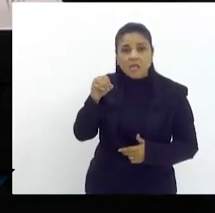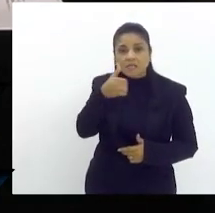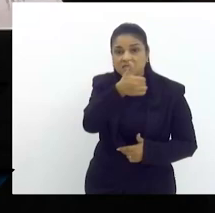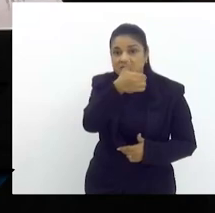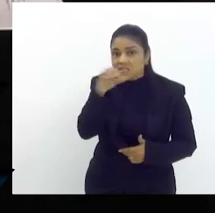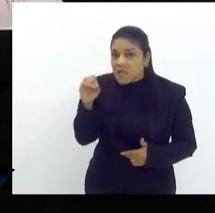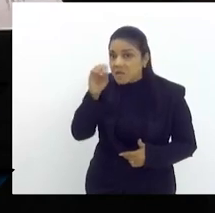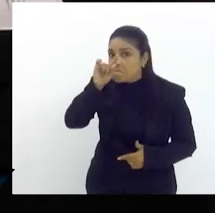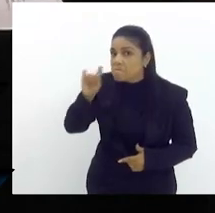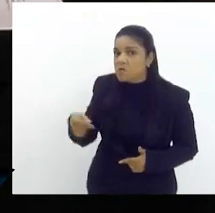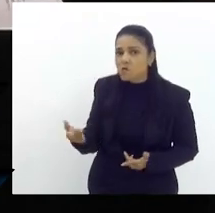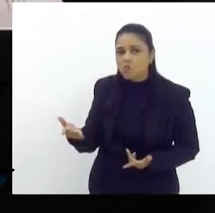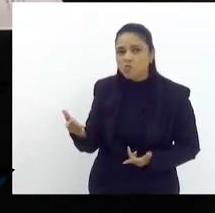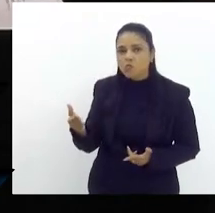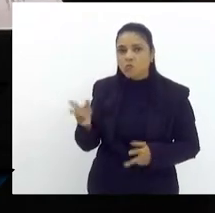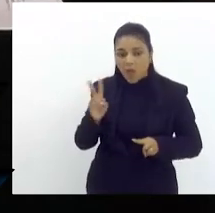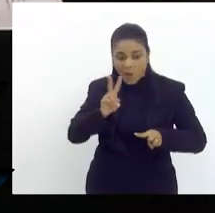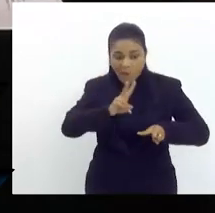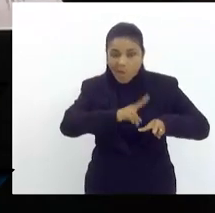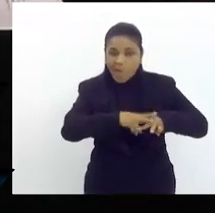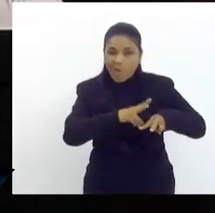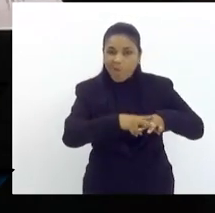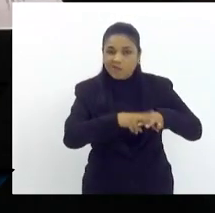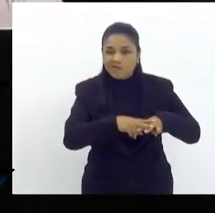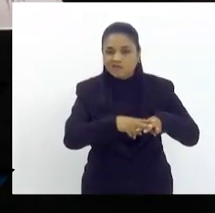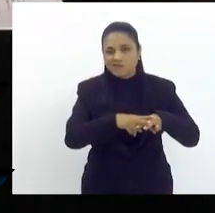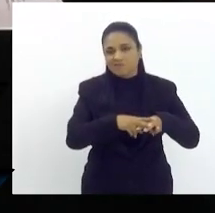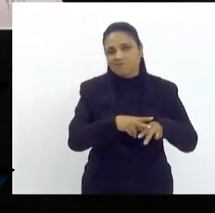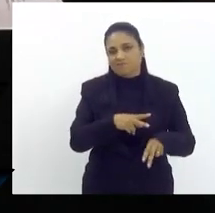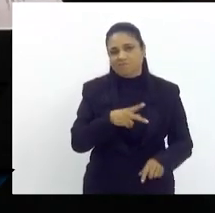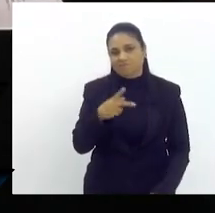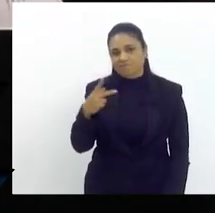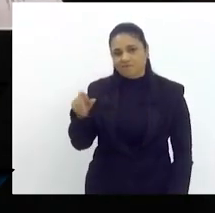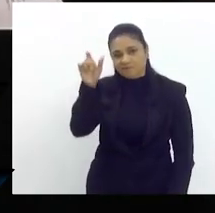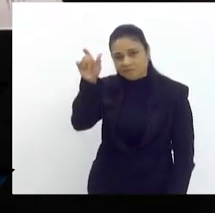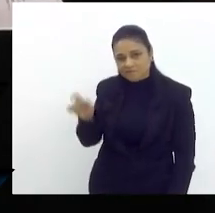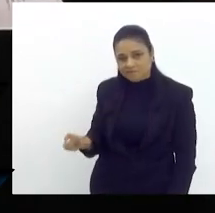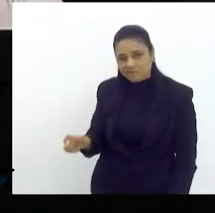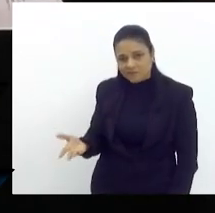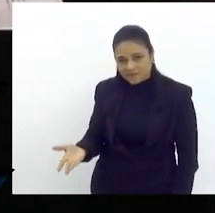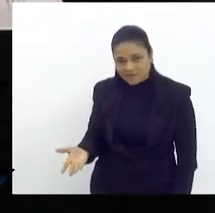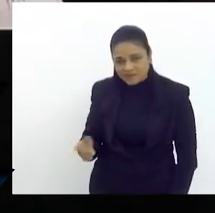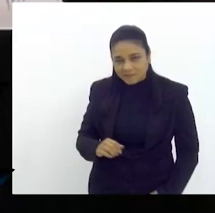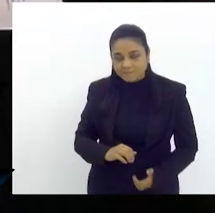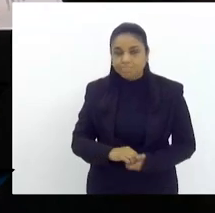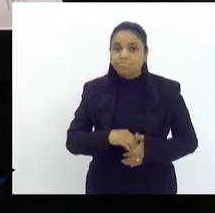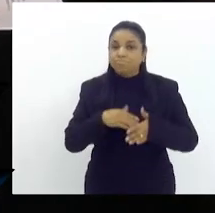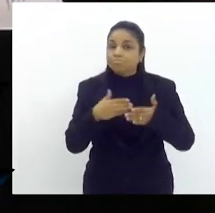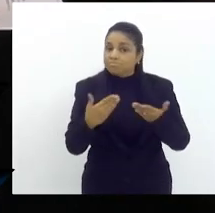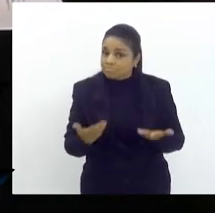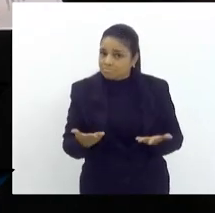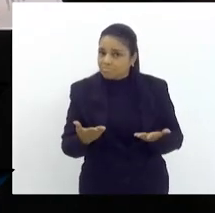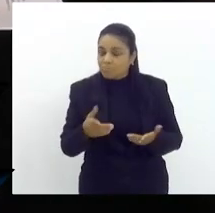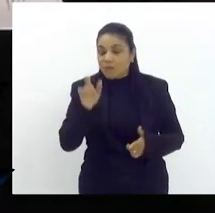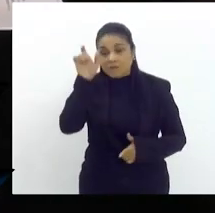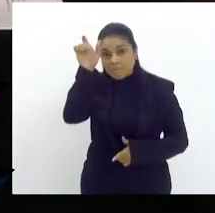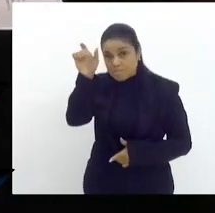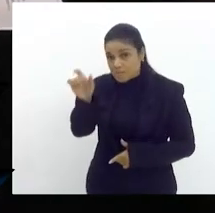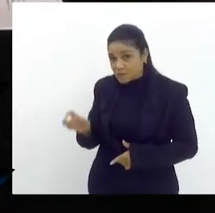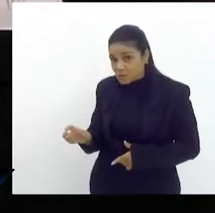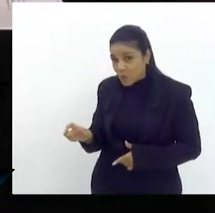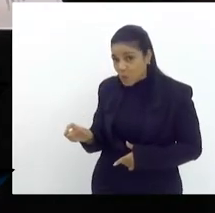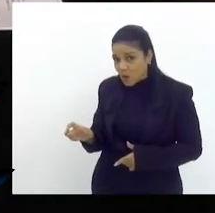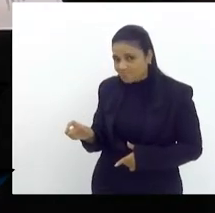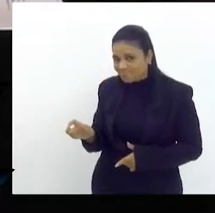na condenação não é possível condenação pois bem essa pessoa disse